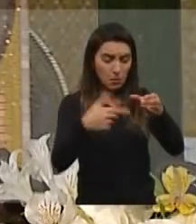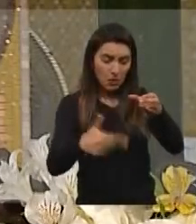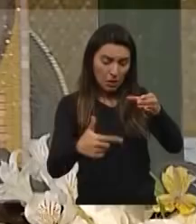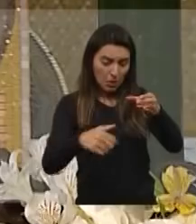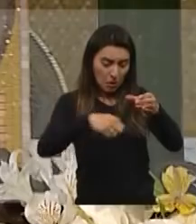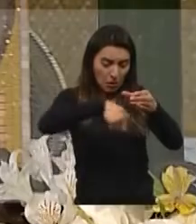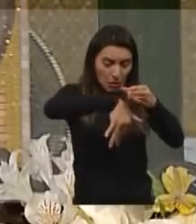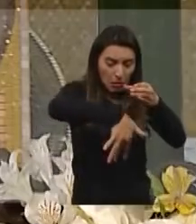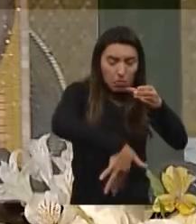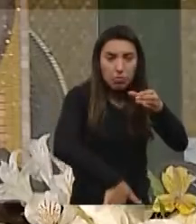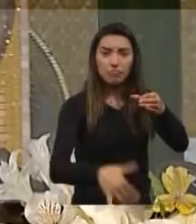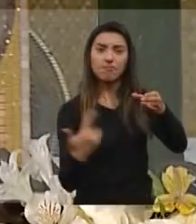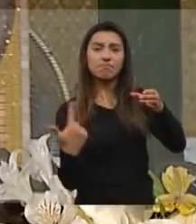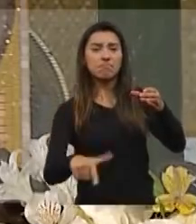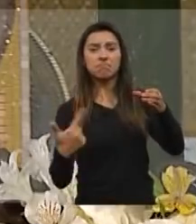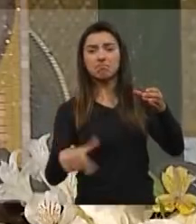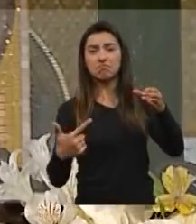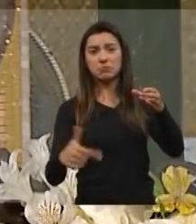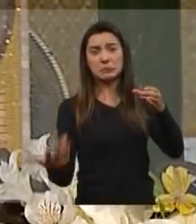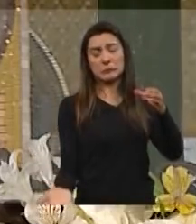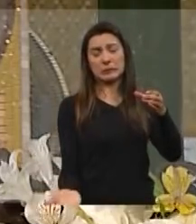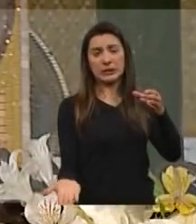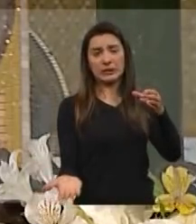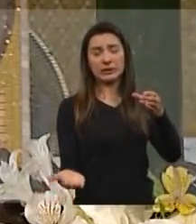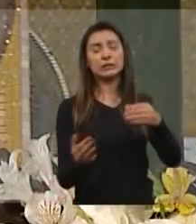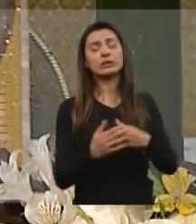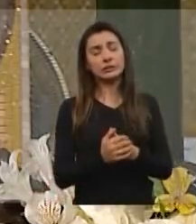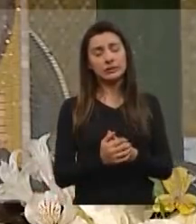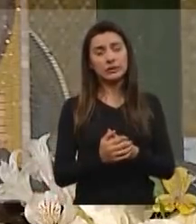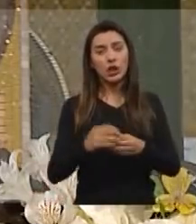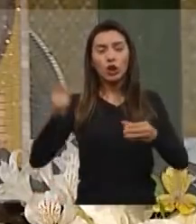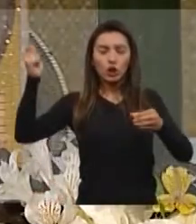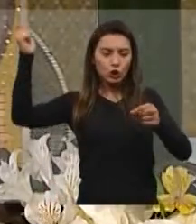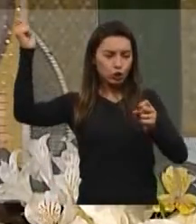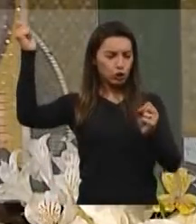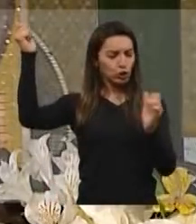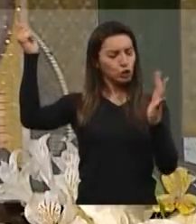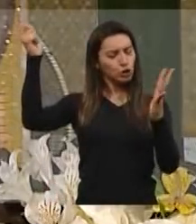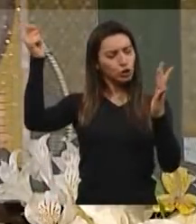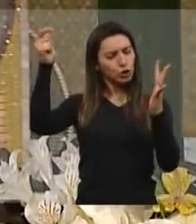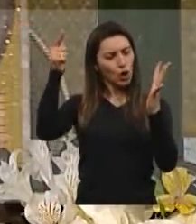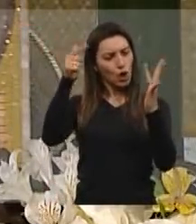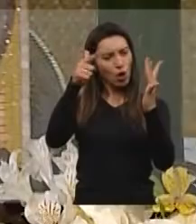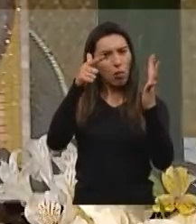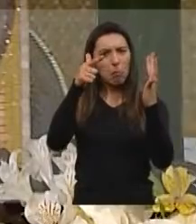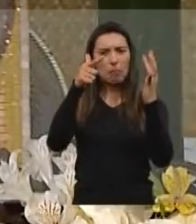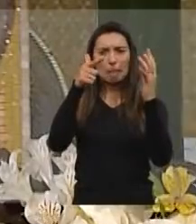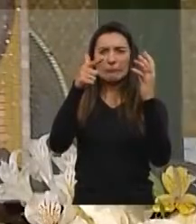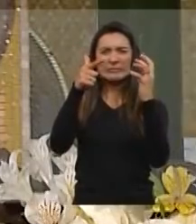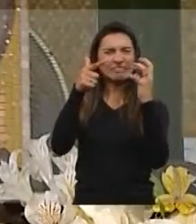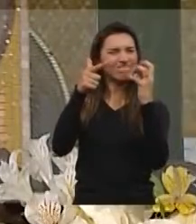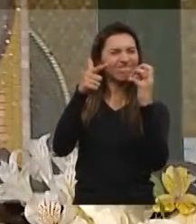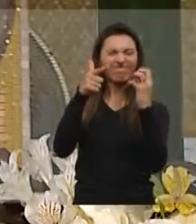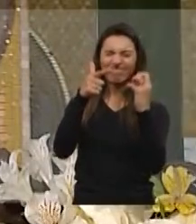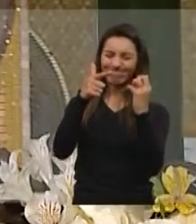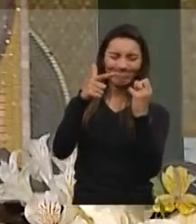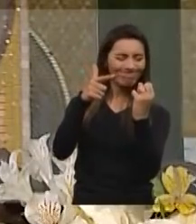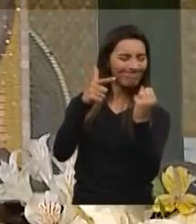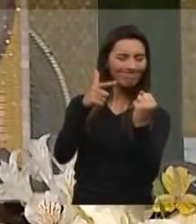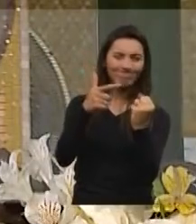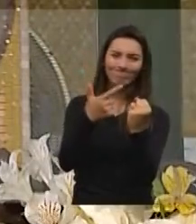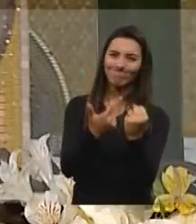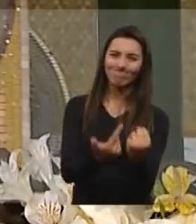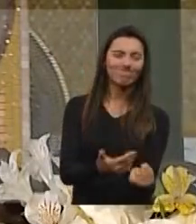não era profunda mas quando o sol apareceu as plantas ficaram queimadas e